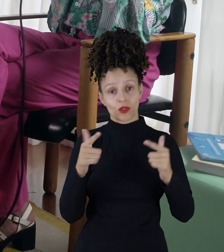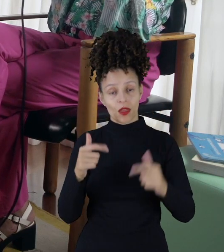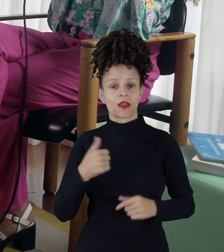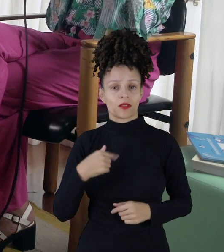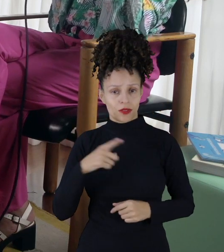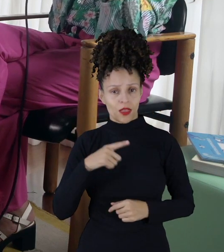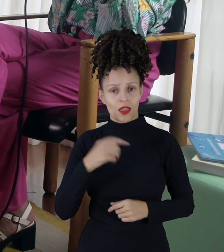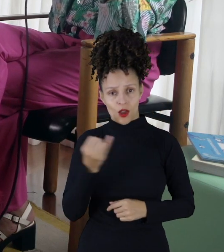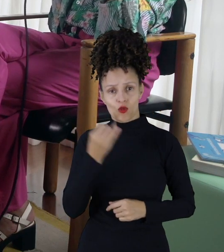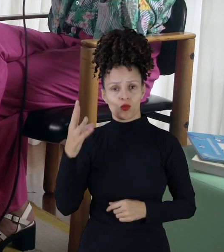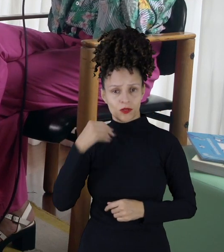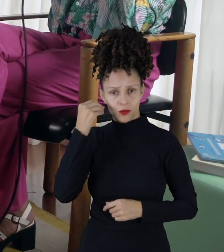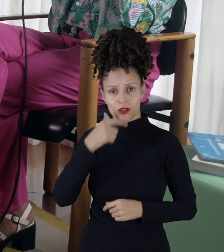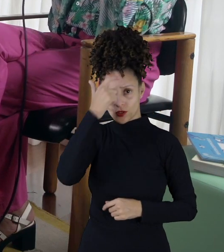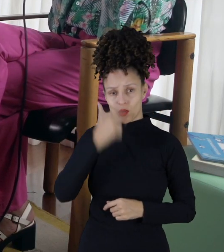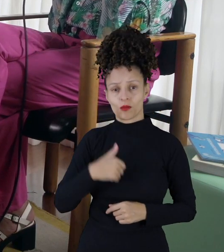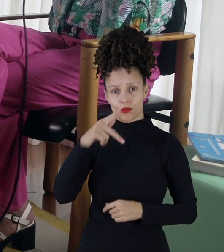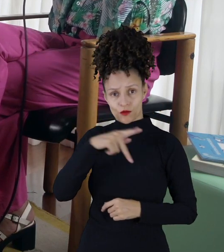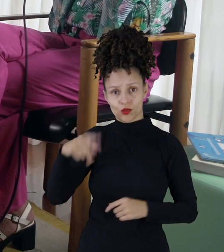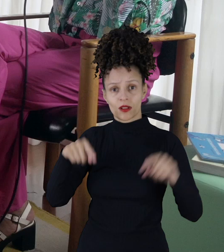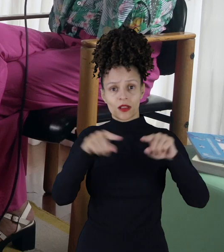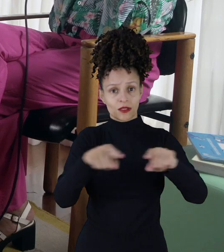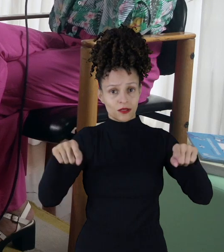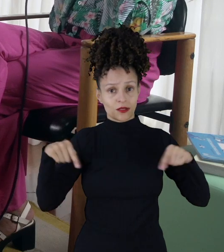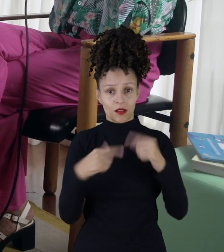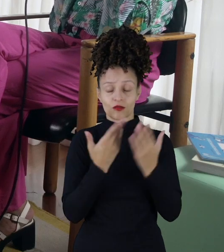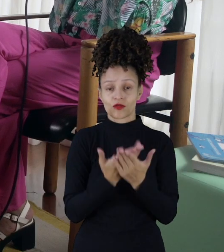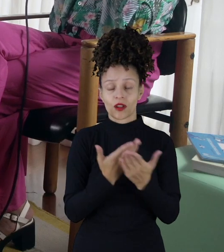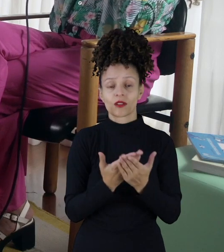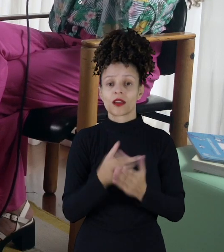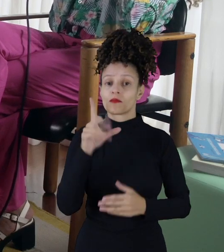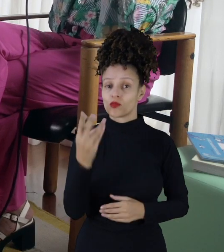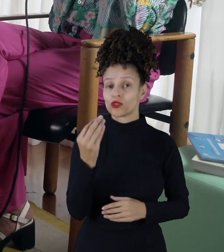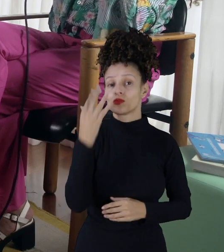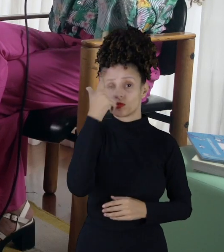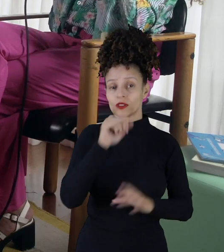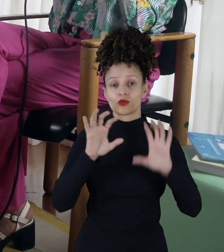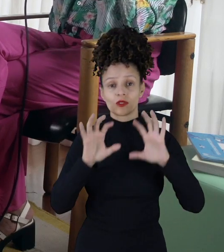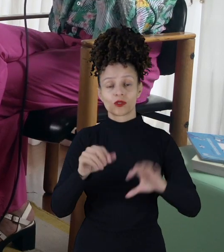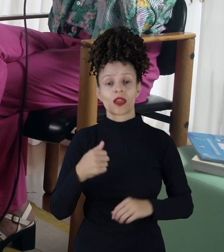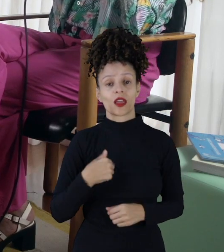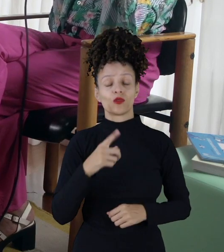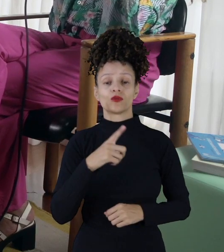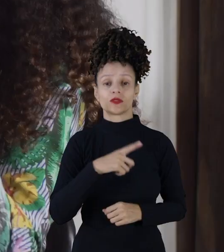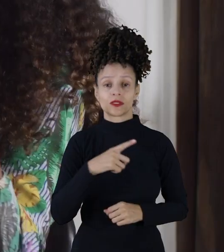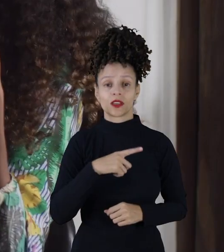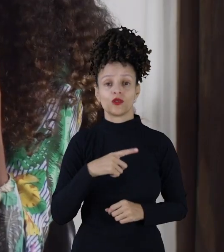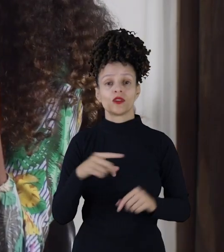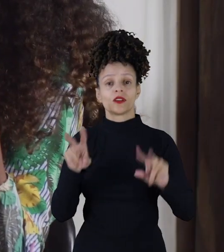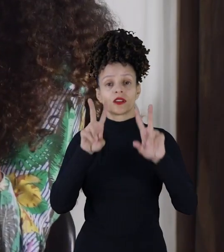isso. E eu tenho algumas experiências como professora em sala de aula, né? E é muito bonito isso. Eu